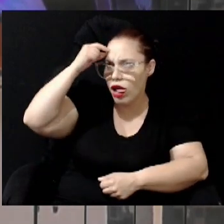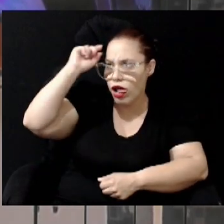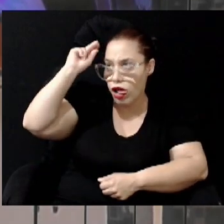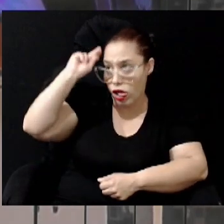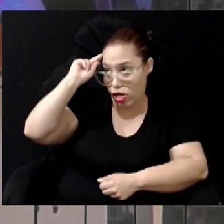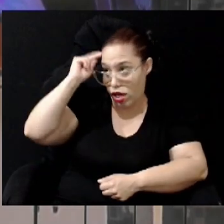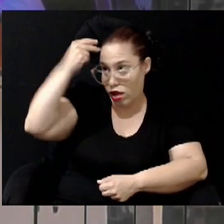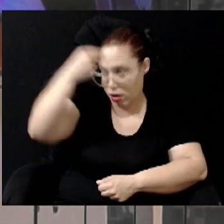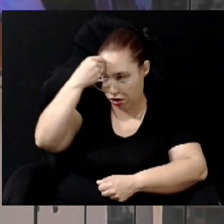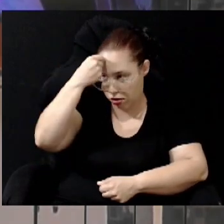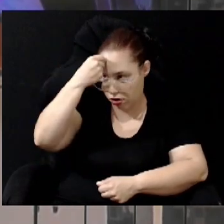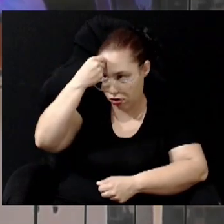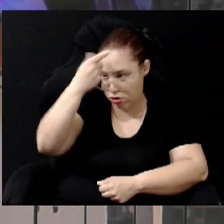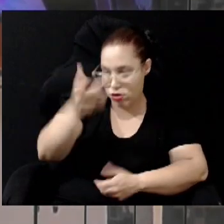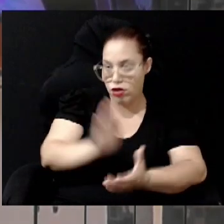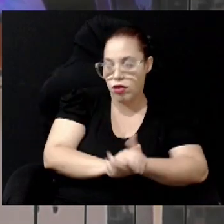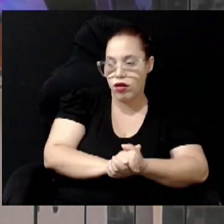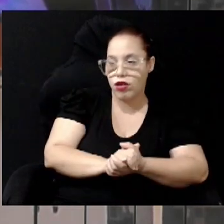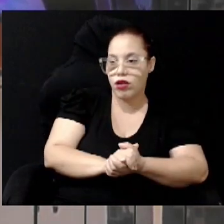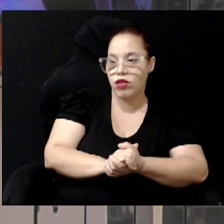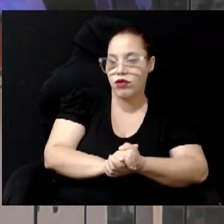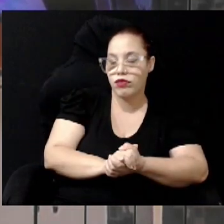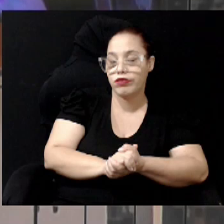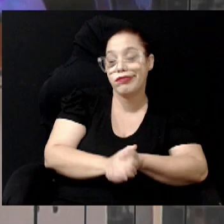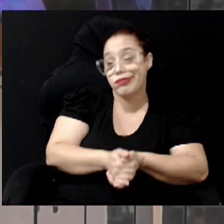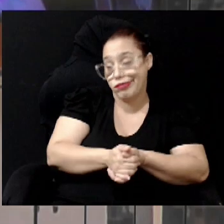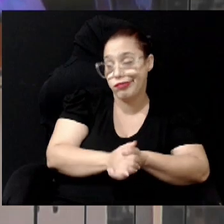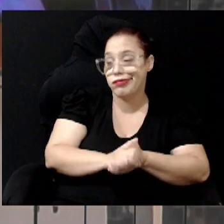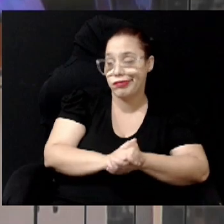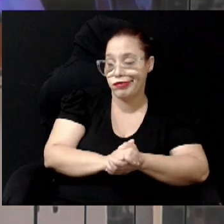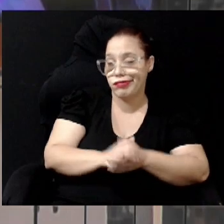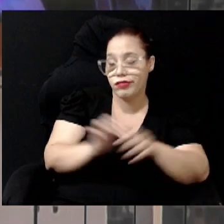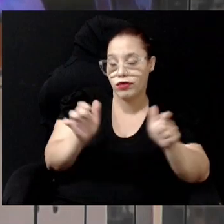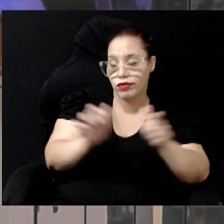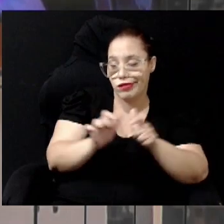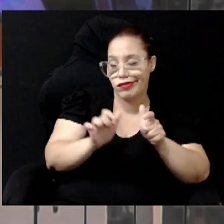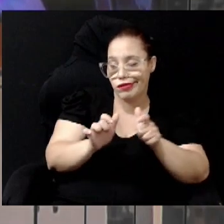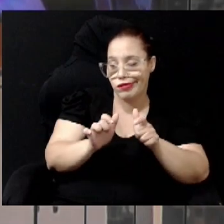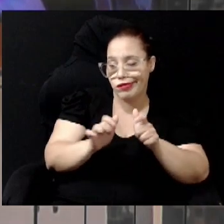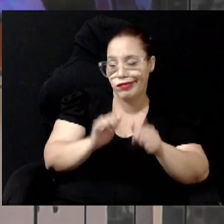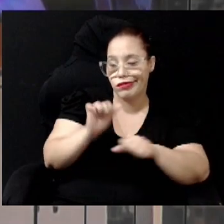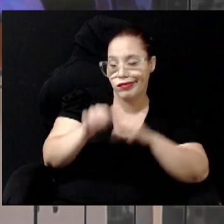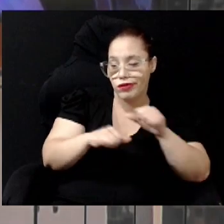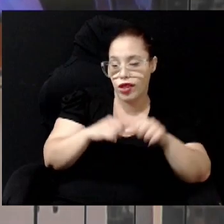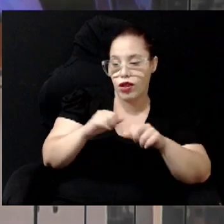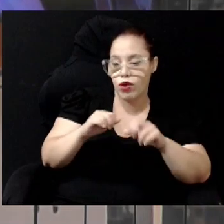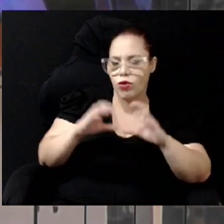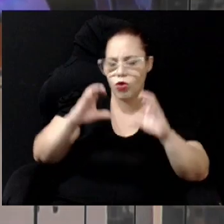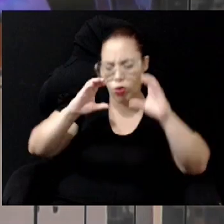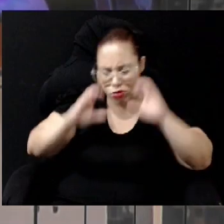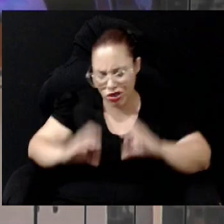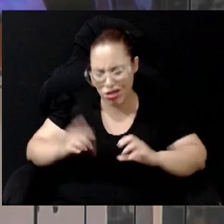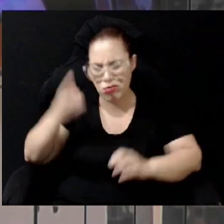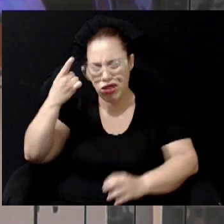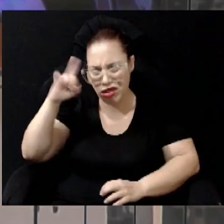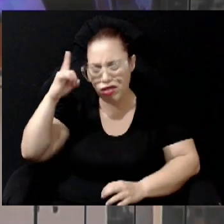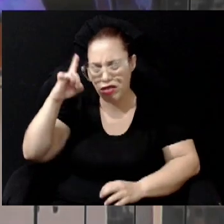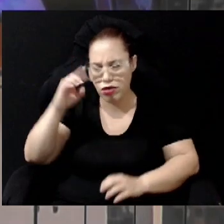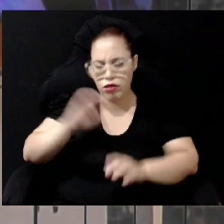produção, que tem que ser alterado em grande escala, e em menor escala, mudanças de hábito mesmo, né? Como você disse, Exatamente. São